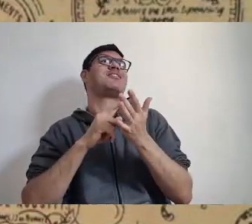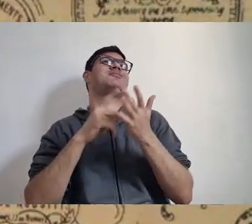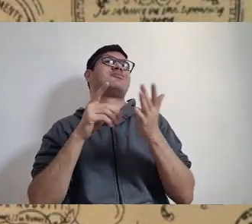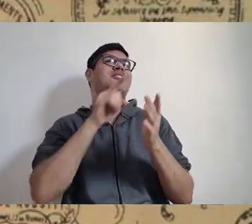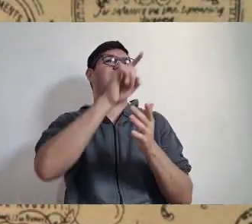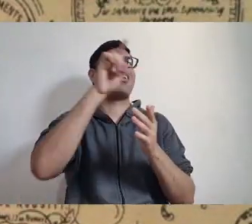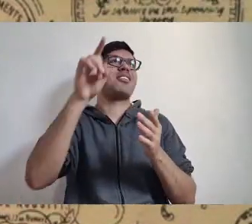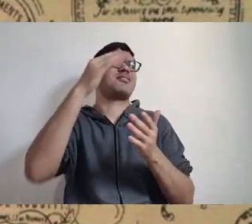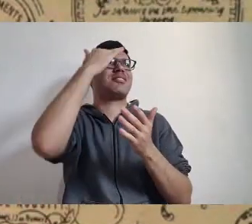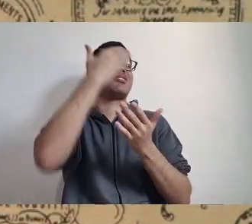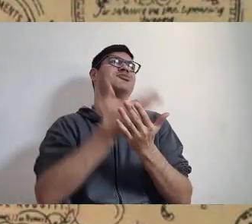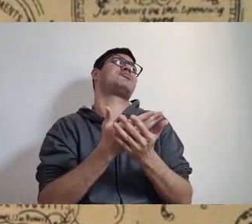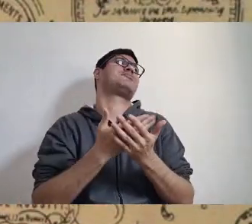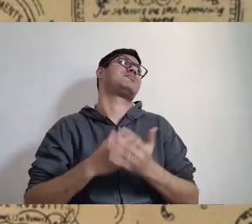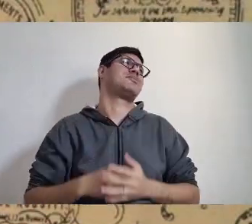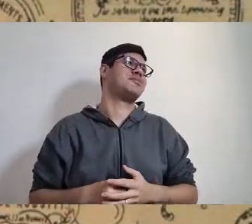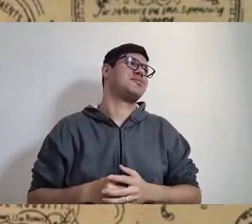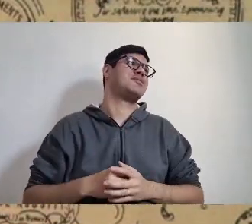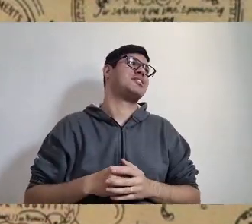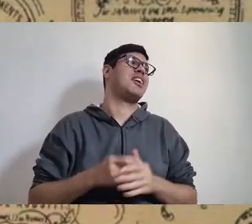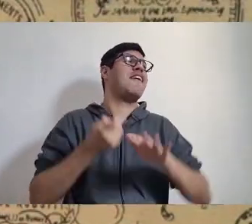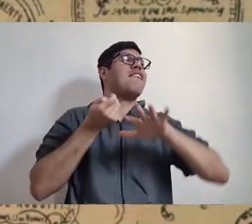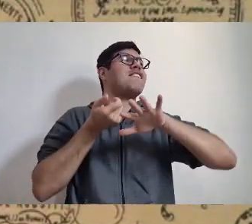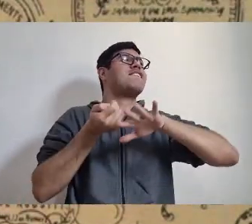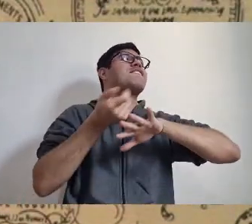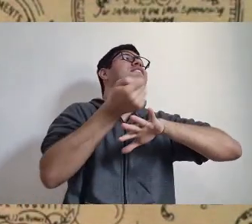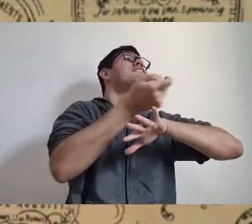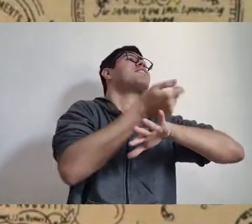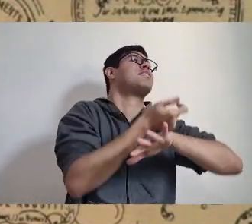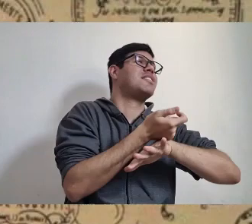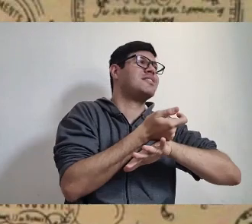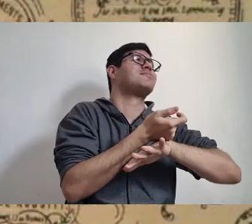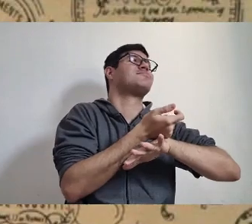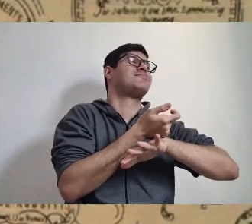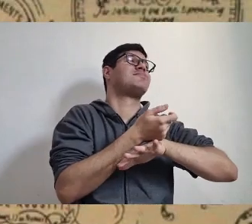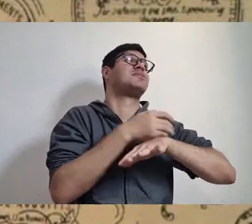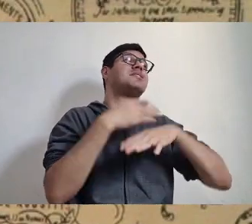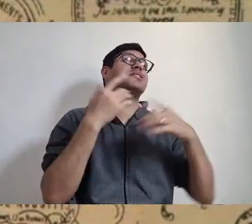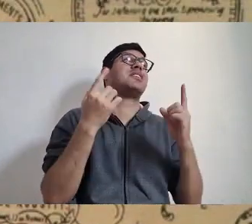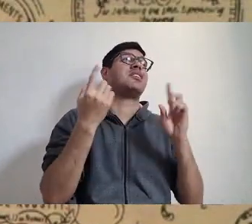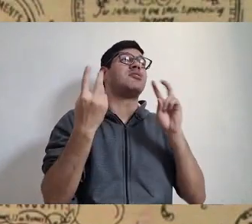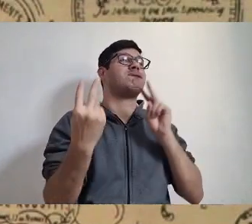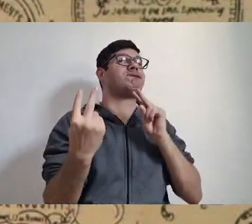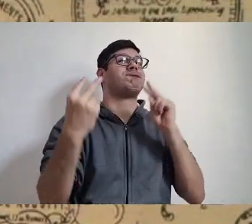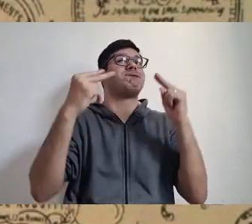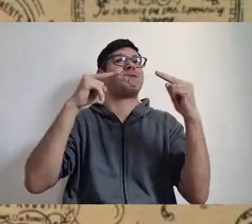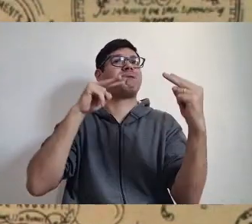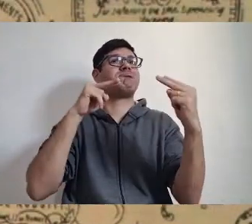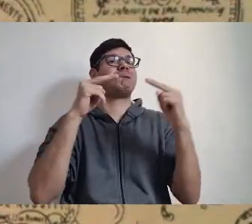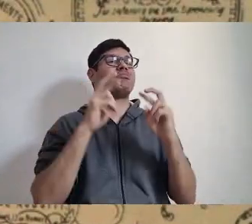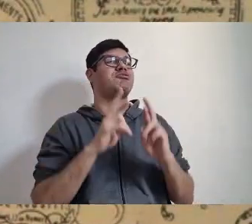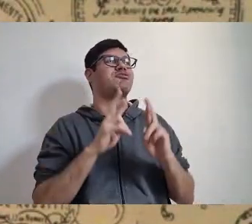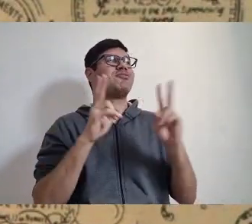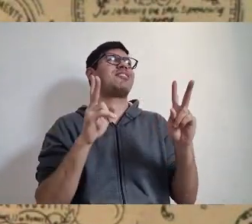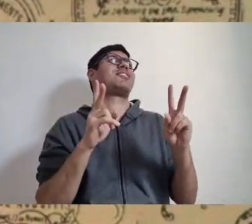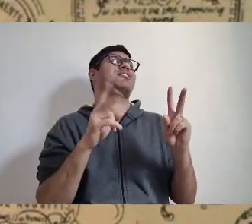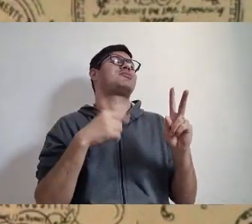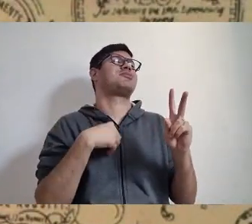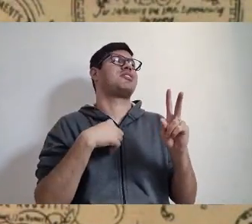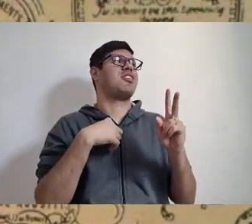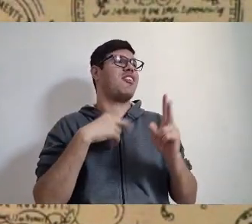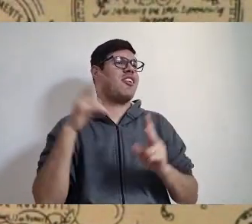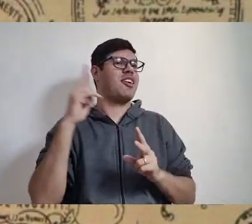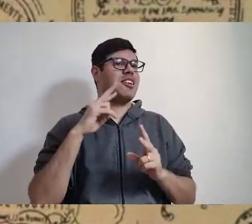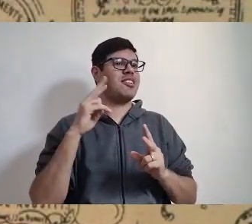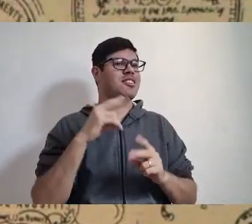gente acaba perdendo nesse sentido de defesa, né, de ver o outro ponto de vista, devido a essa falha de mídia. E Gil, eu sou uma vereadora